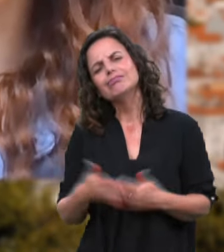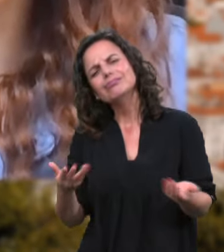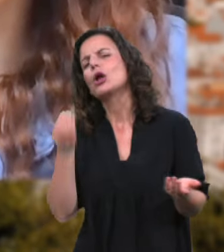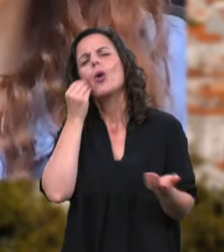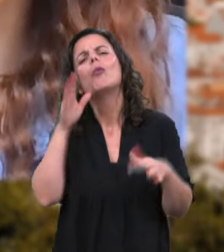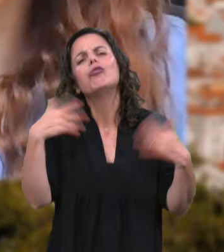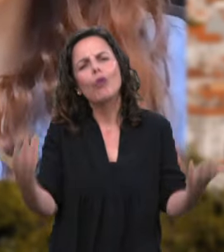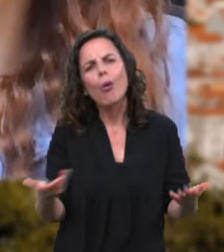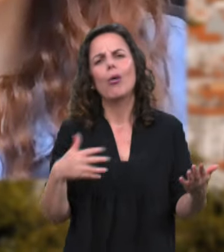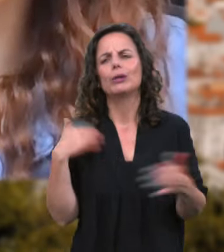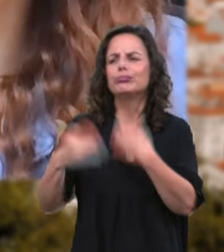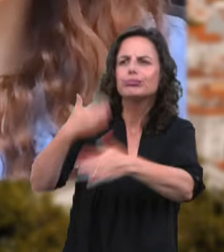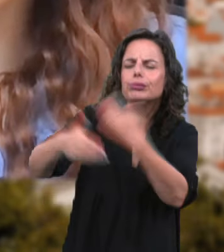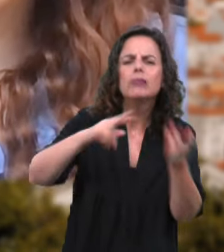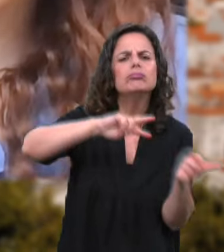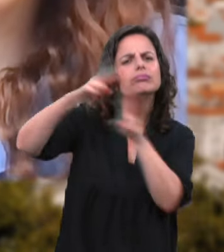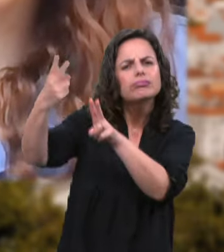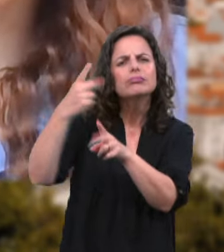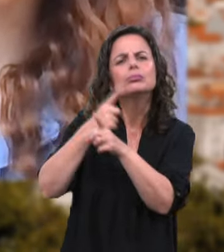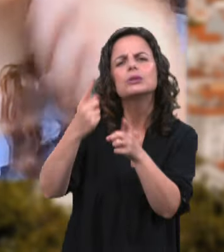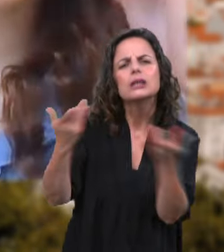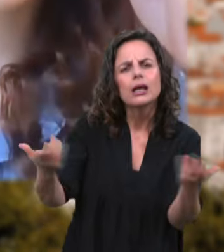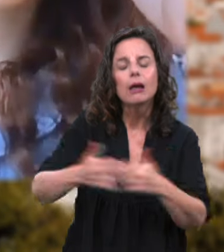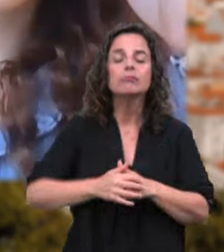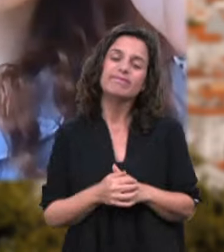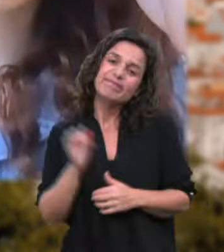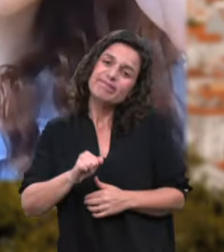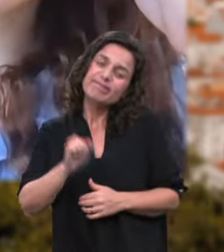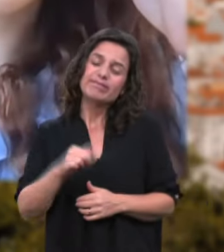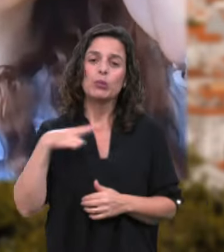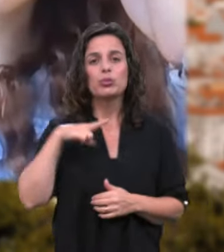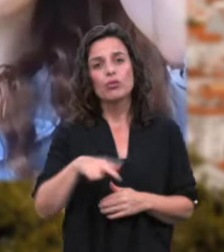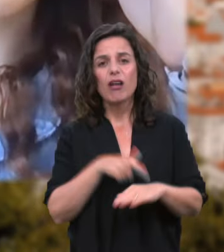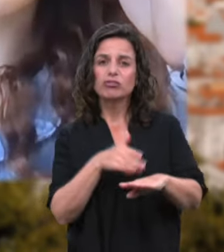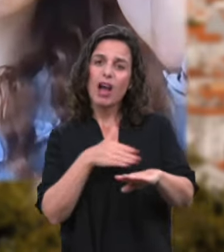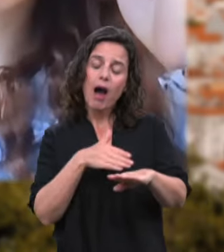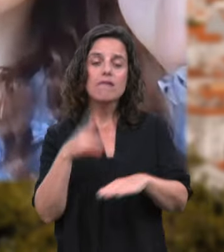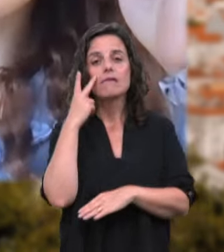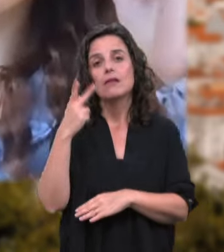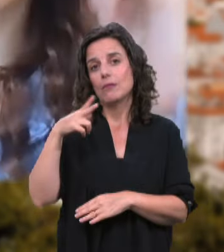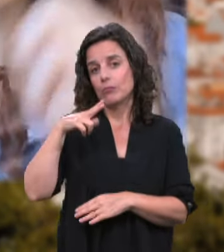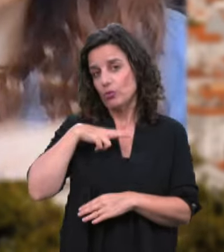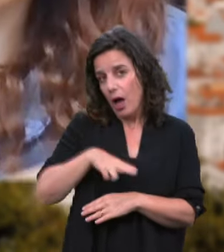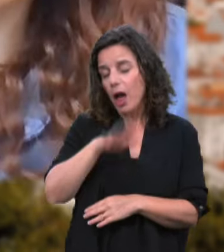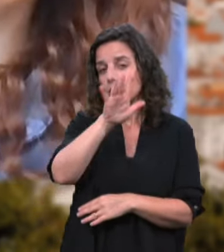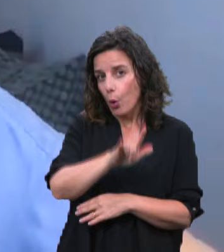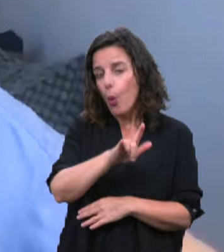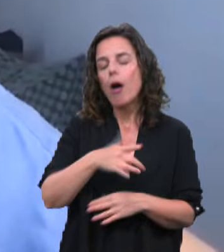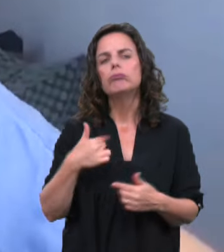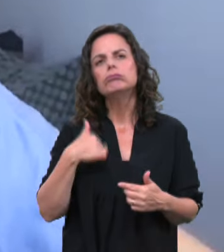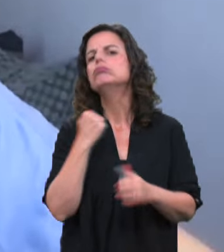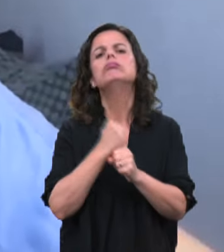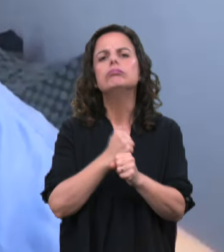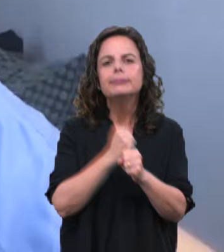Quer contar-nos o seu percurso? Porquê que emigrou? Sim, em Portugal, na altura estava a viver em Portugal, em Lisboa, e